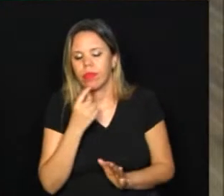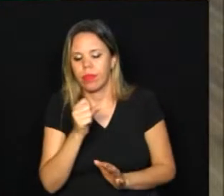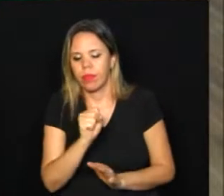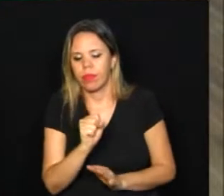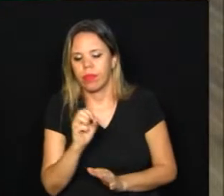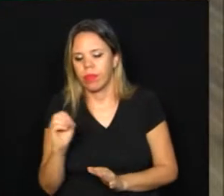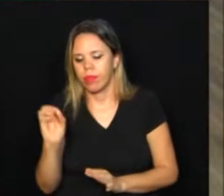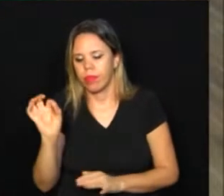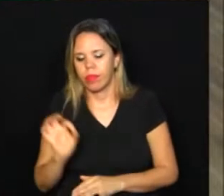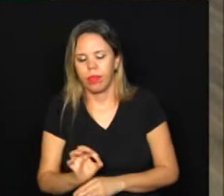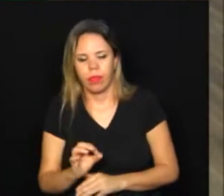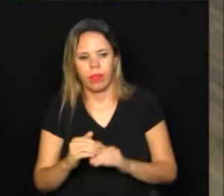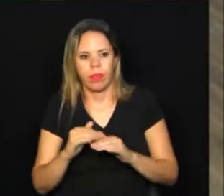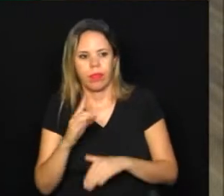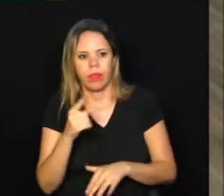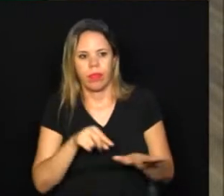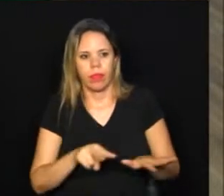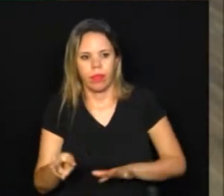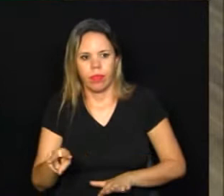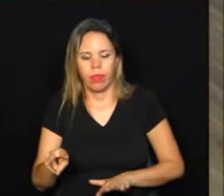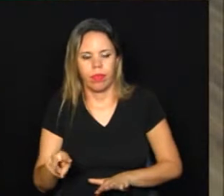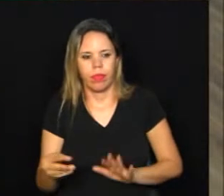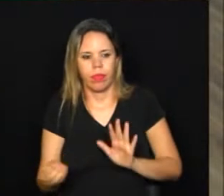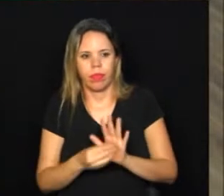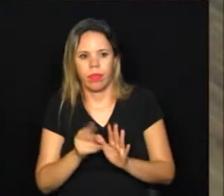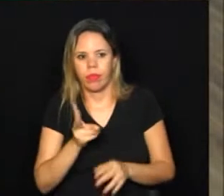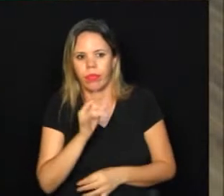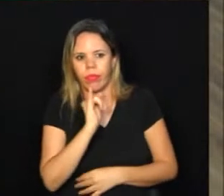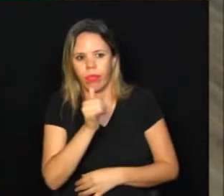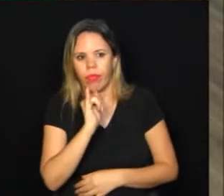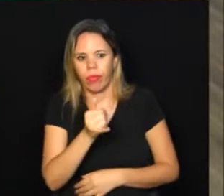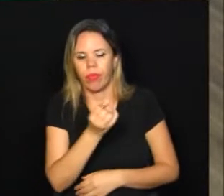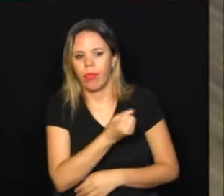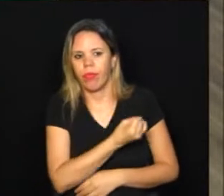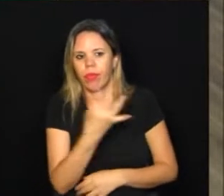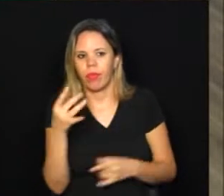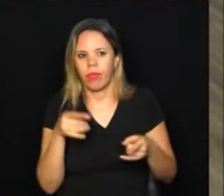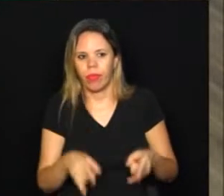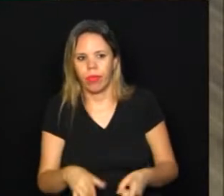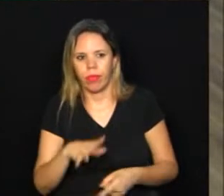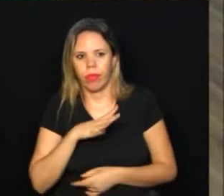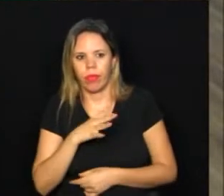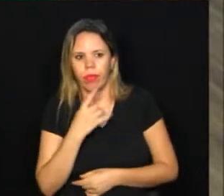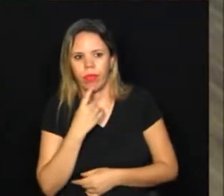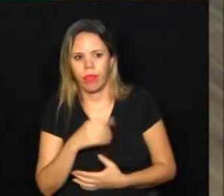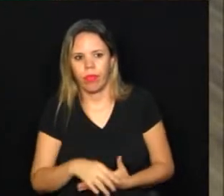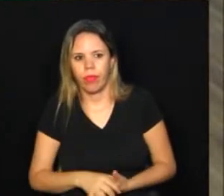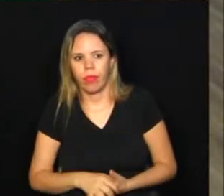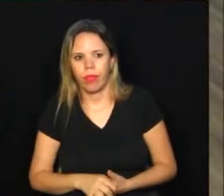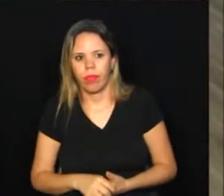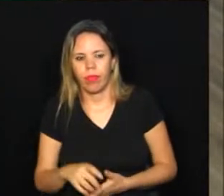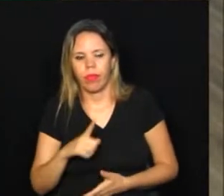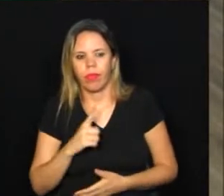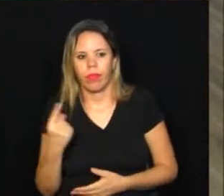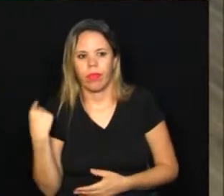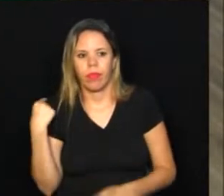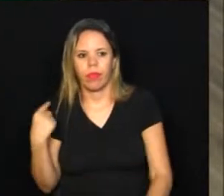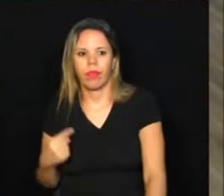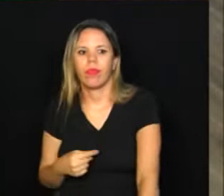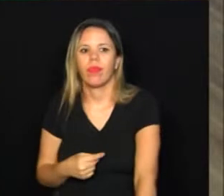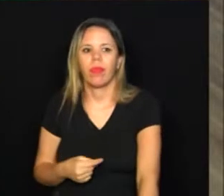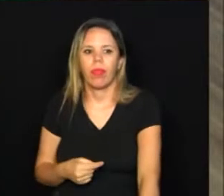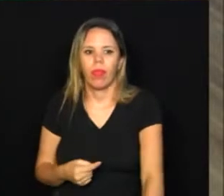80% de ocupação. Faz mais de uma semana, né, que a gente sempre fala da ocupação dos leitos na cidade de Campinas. Nós tivemos, né,